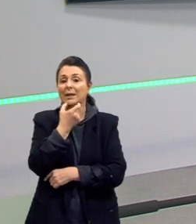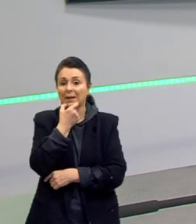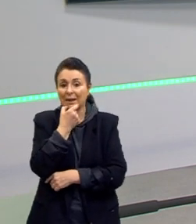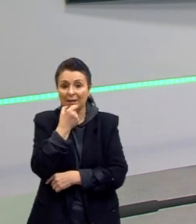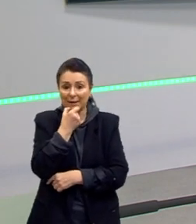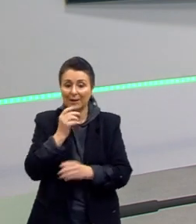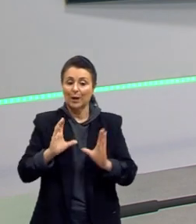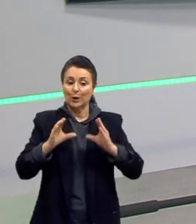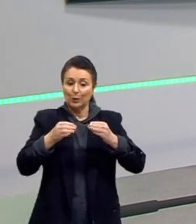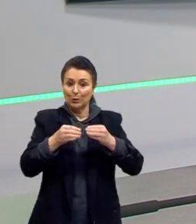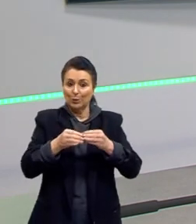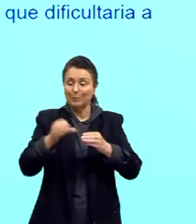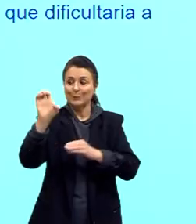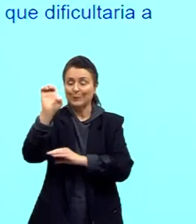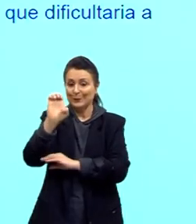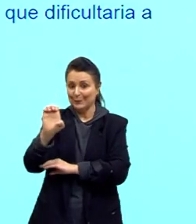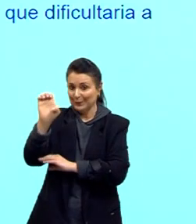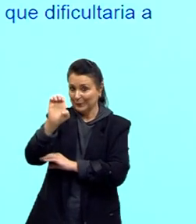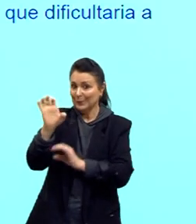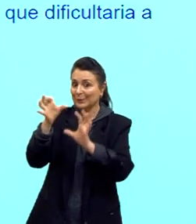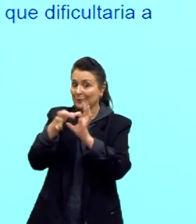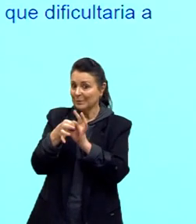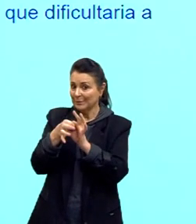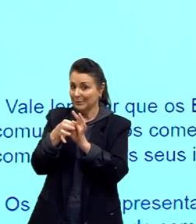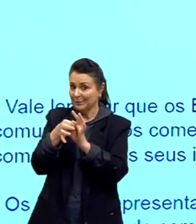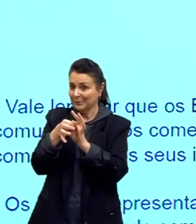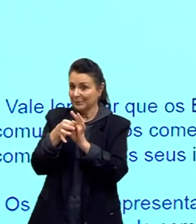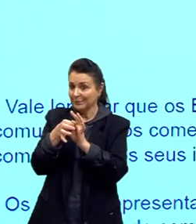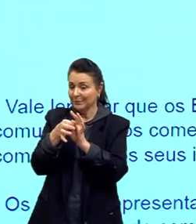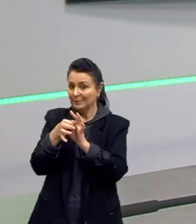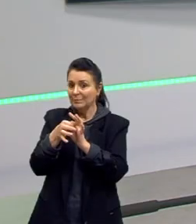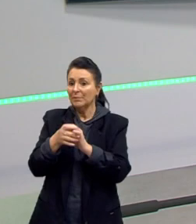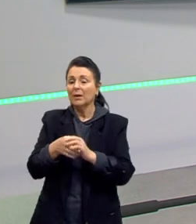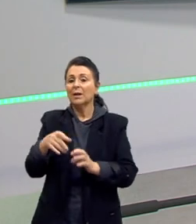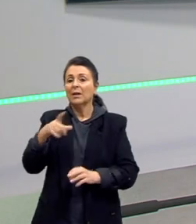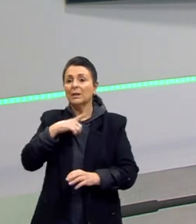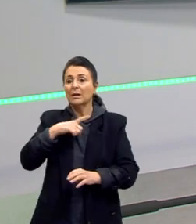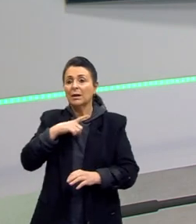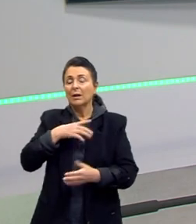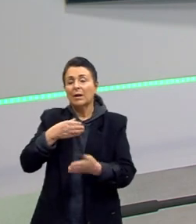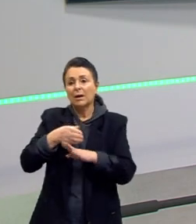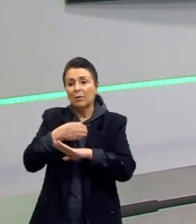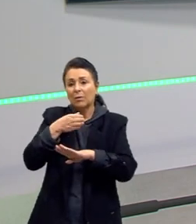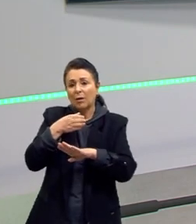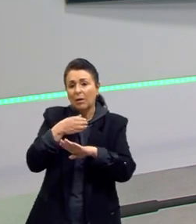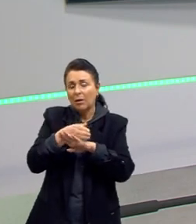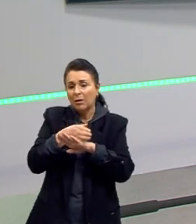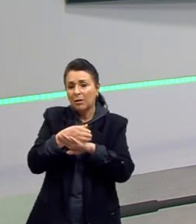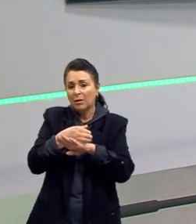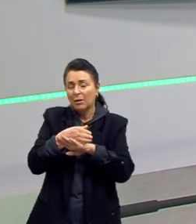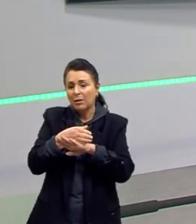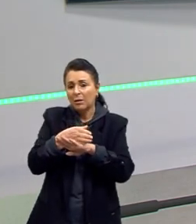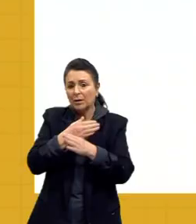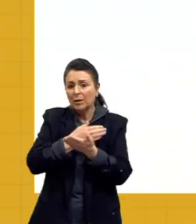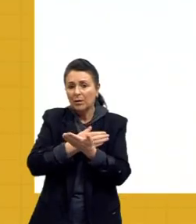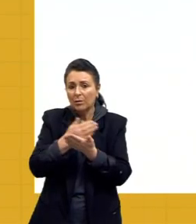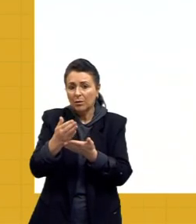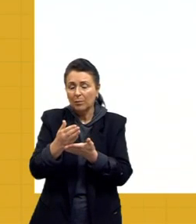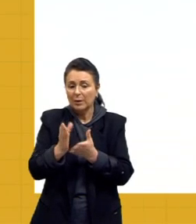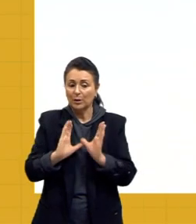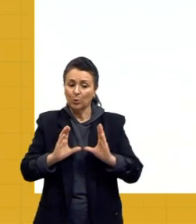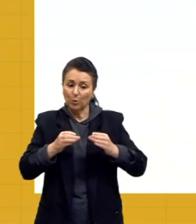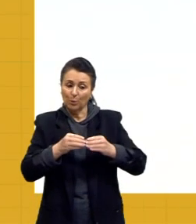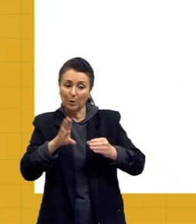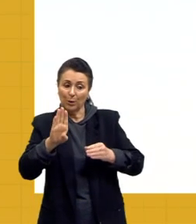da Inglaterra da União Europeia E aí Nós entramos no bloco econômico né